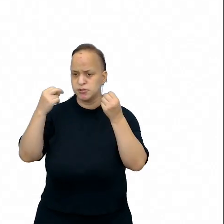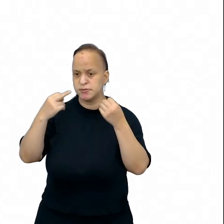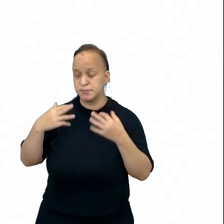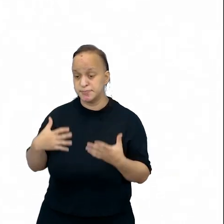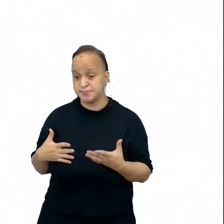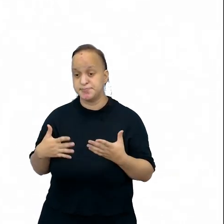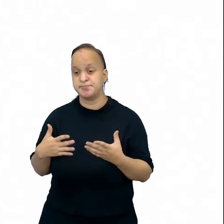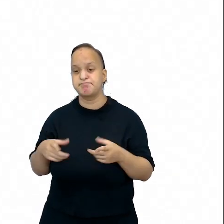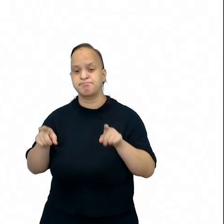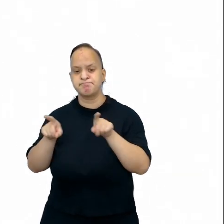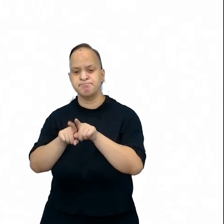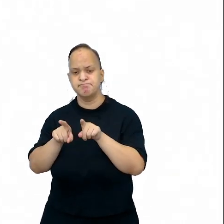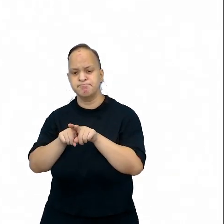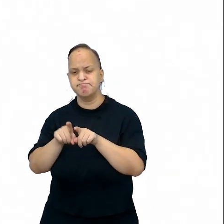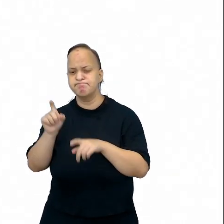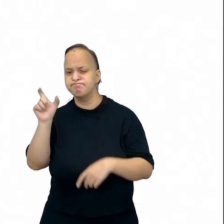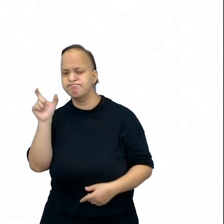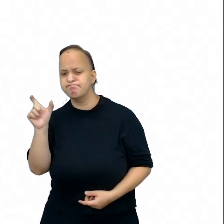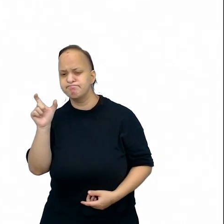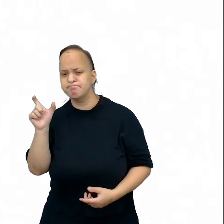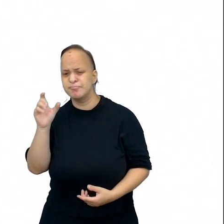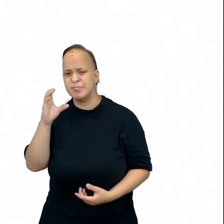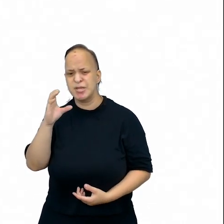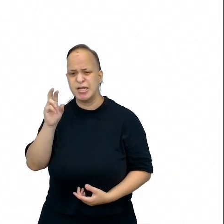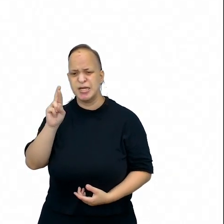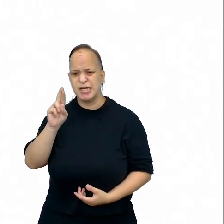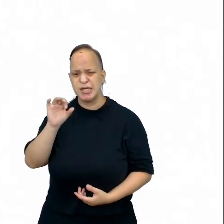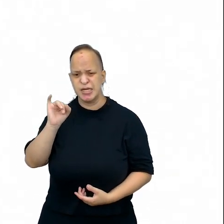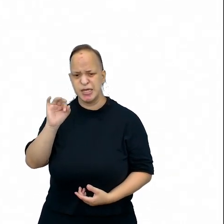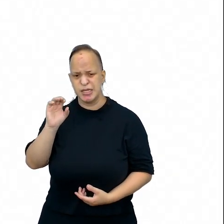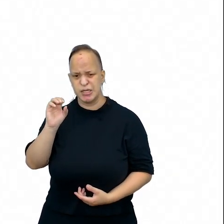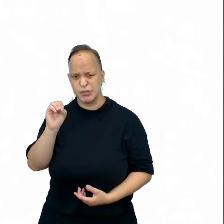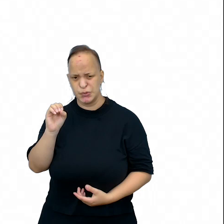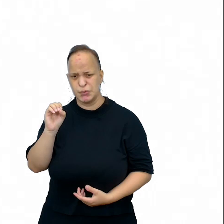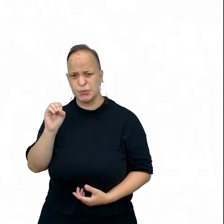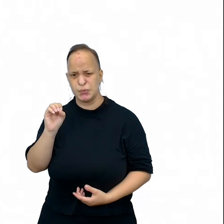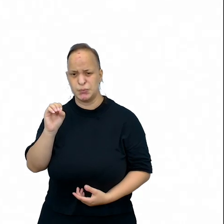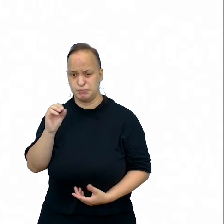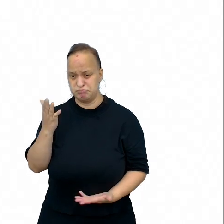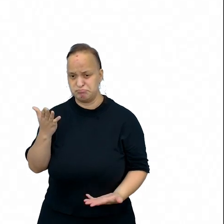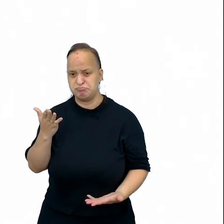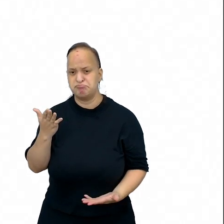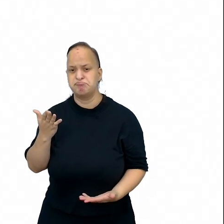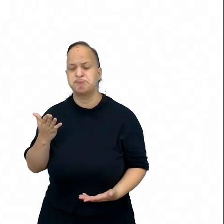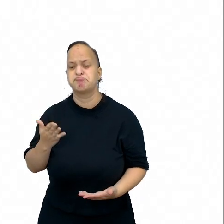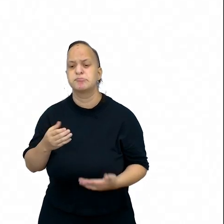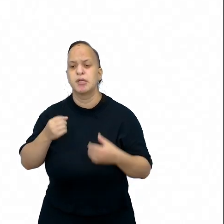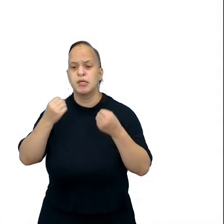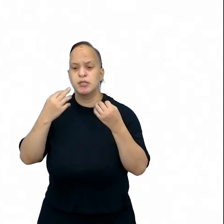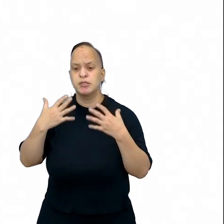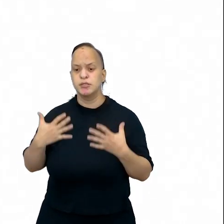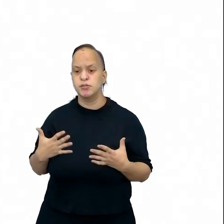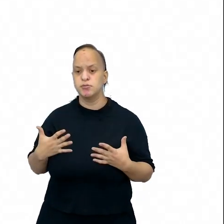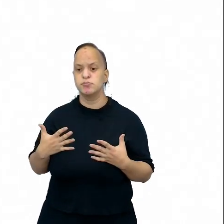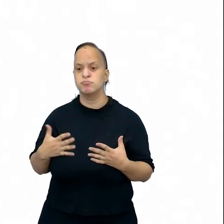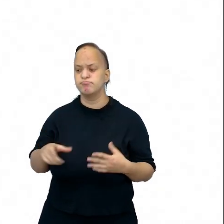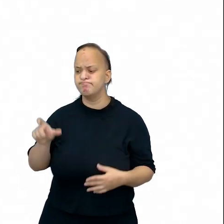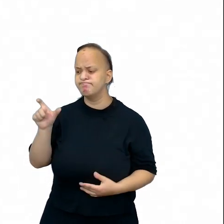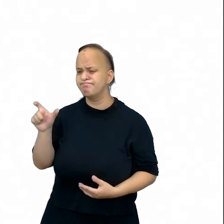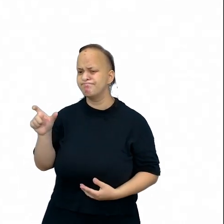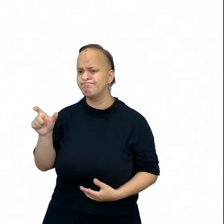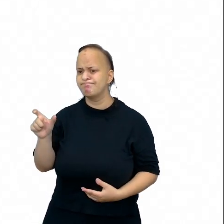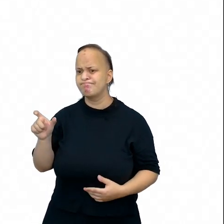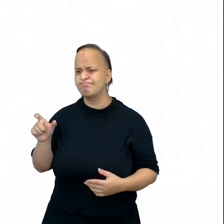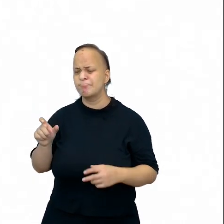pense, né, nesse termo que eu vou falar aqui, que griot é um indivíduo que na África Ocidental tem por vocação preservar e transmitir